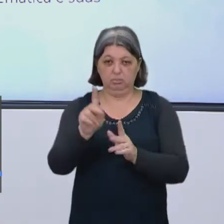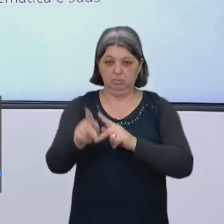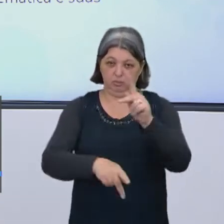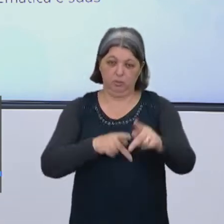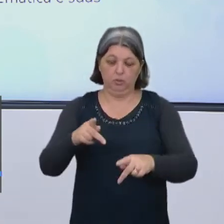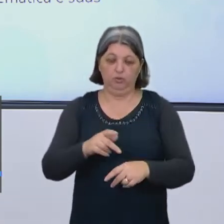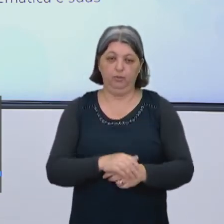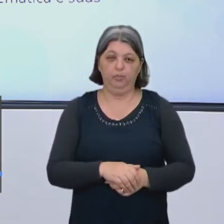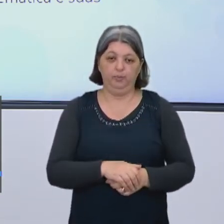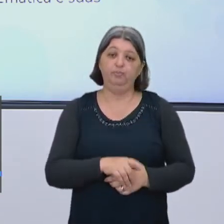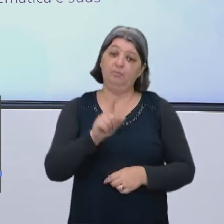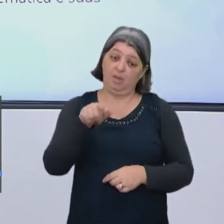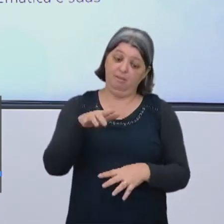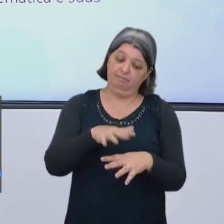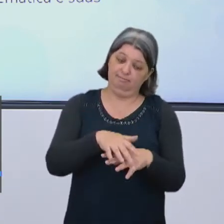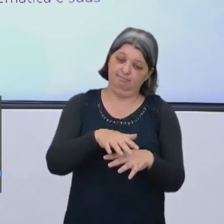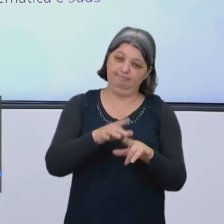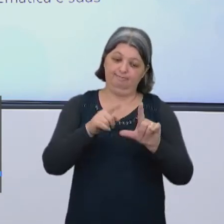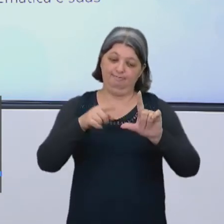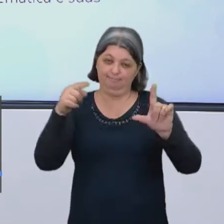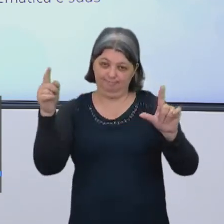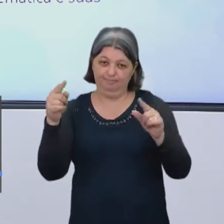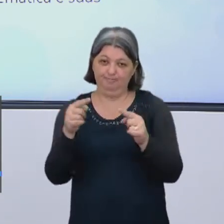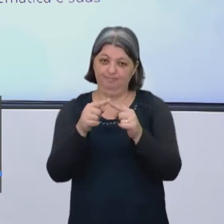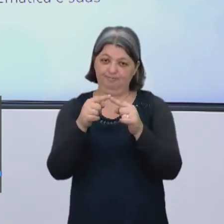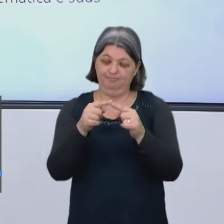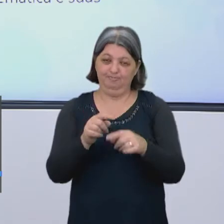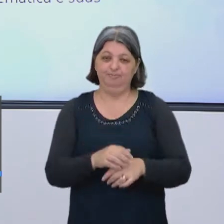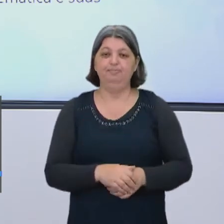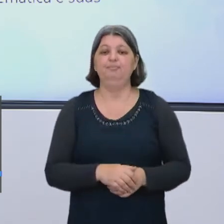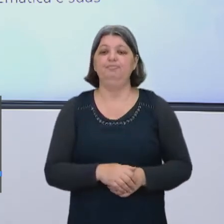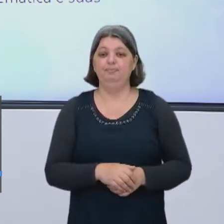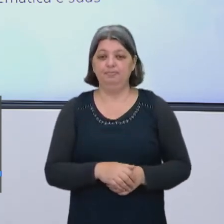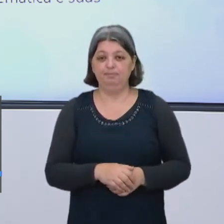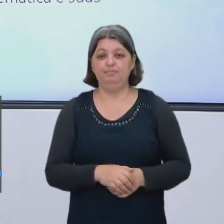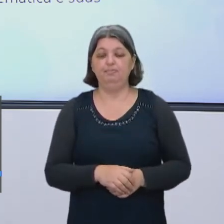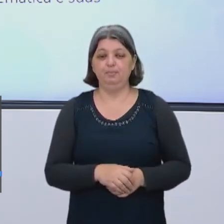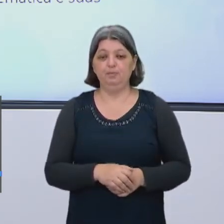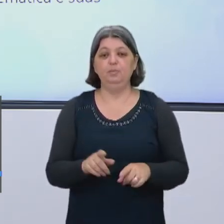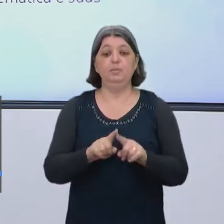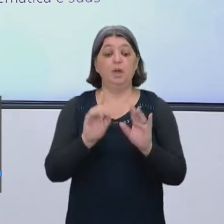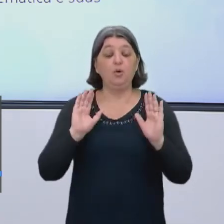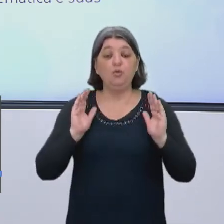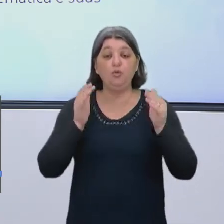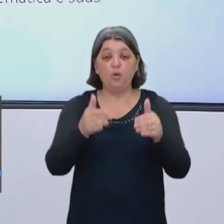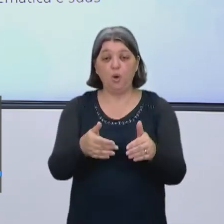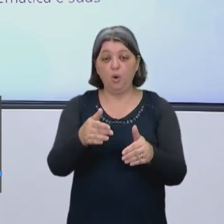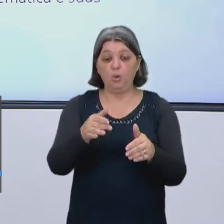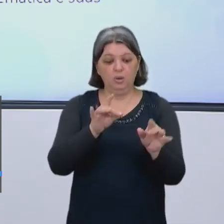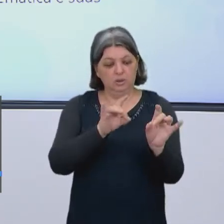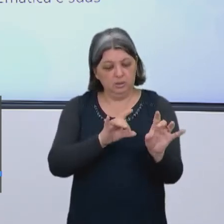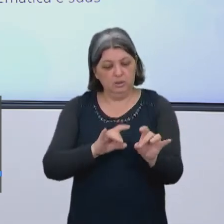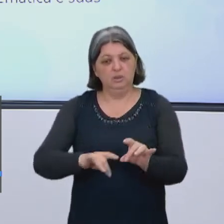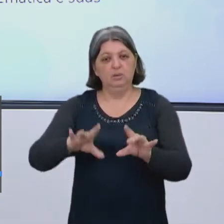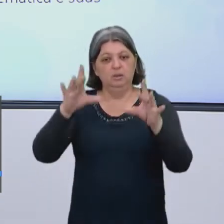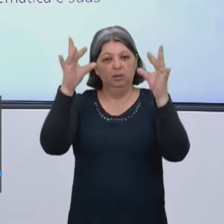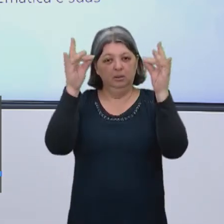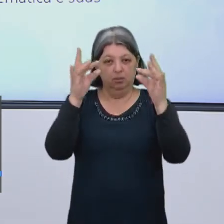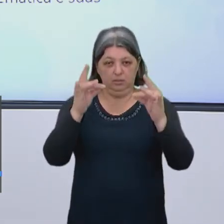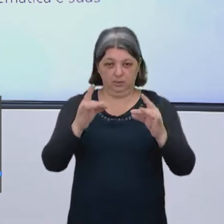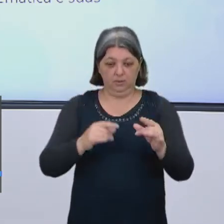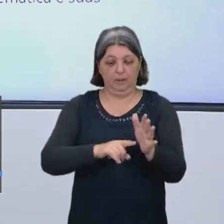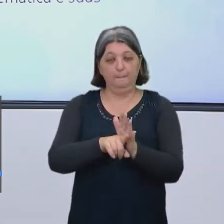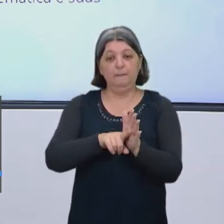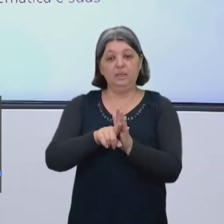estatística é matemática. Então a gente conversa, a gente foca especificamente em cada ponto aí da